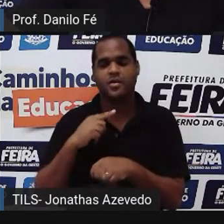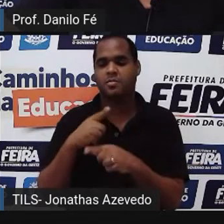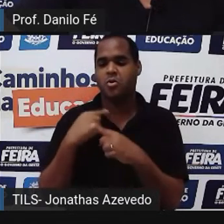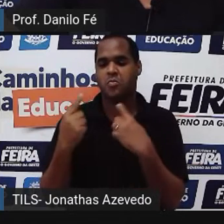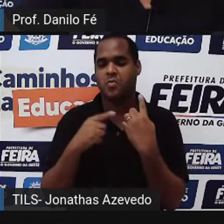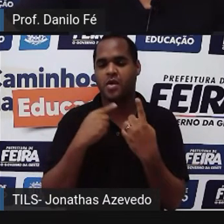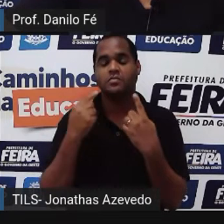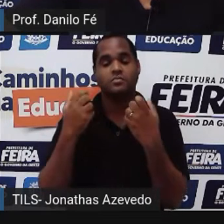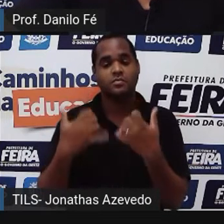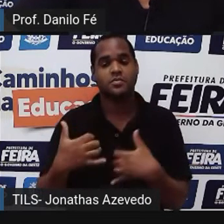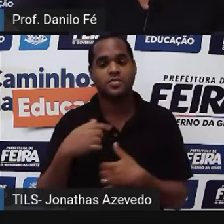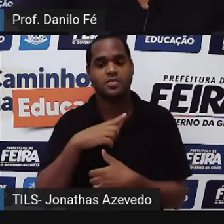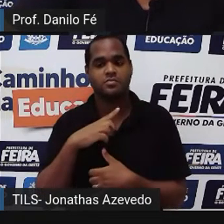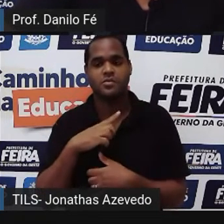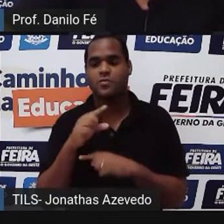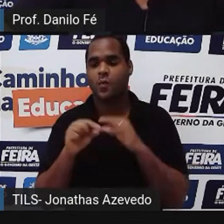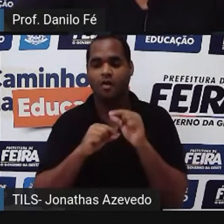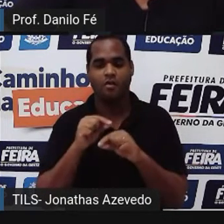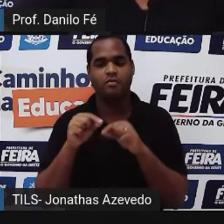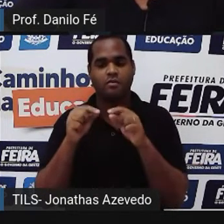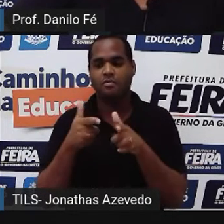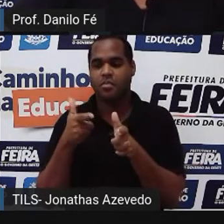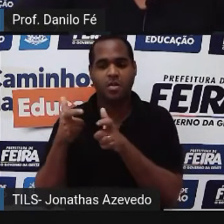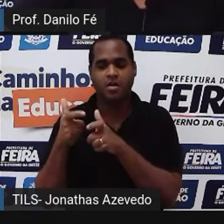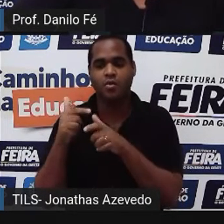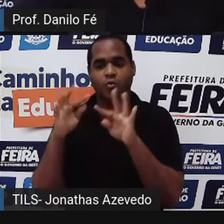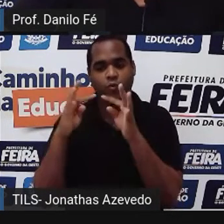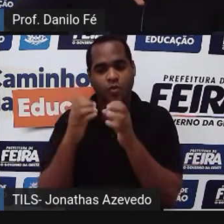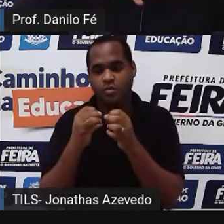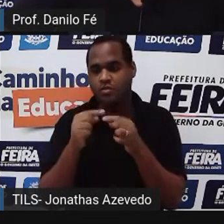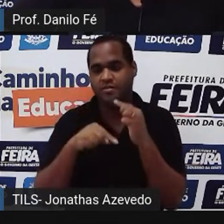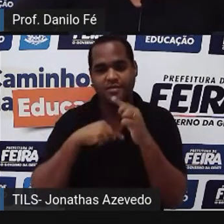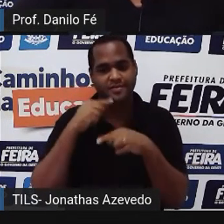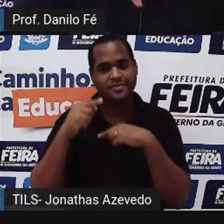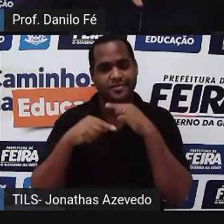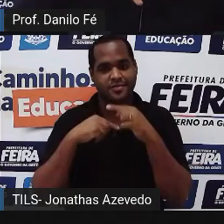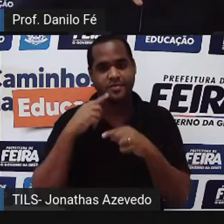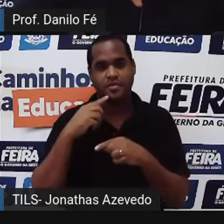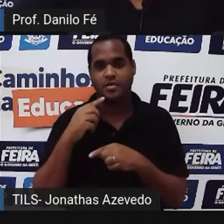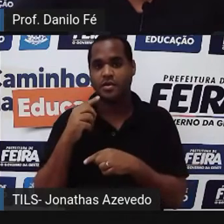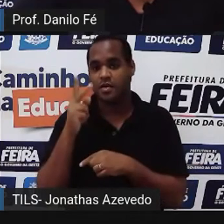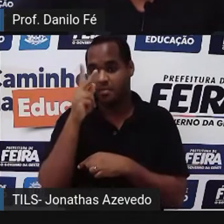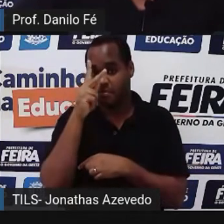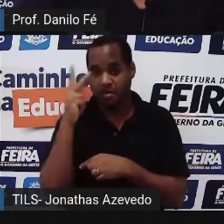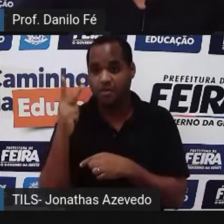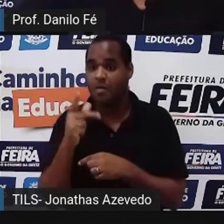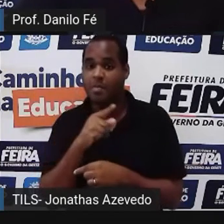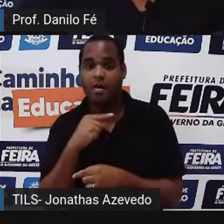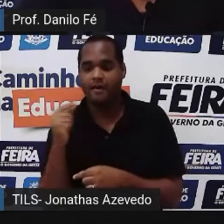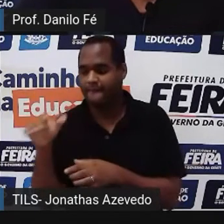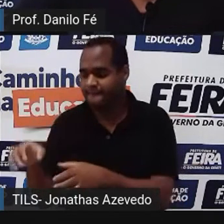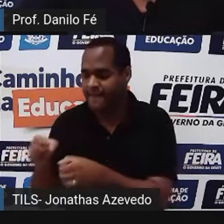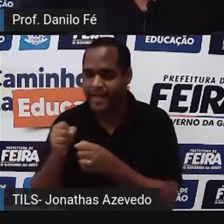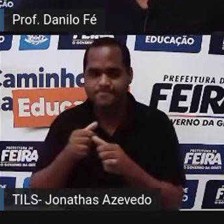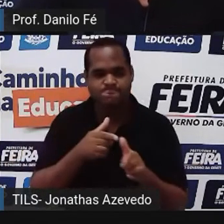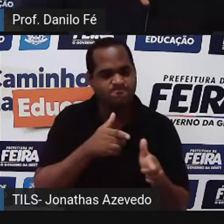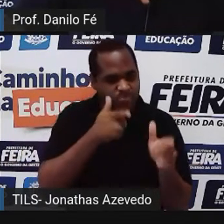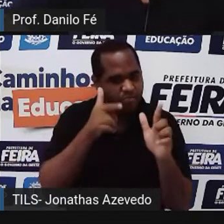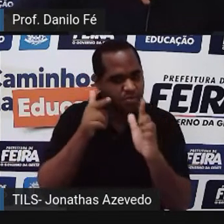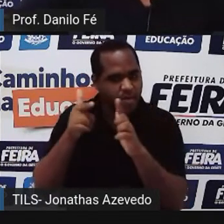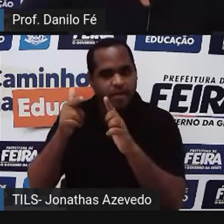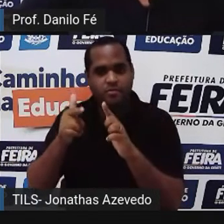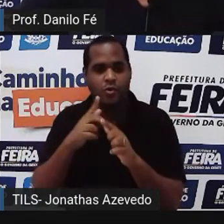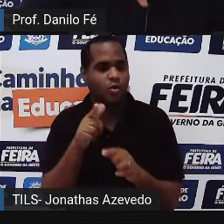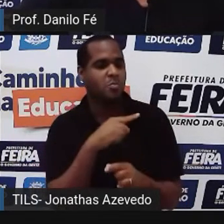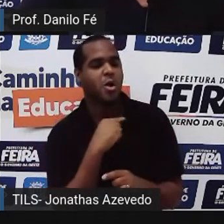eles ficavam, não tinha arma para todo mundo, ficava esperando um colega morrer, pegava a arma, seguia na batalha.